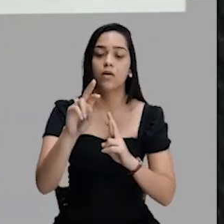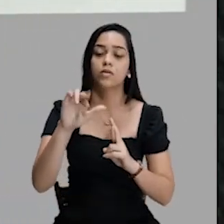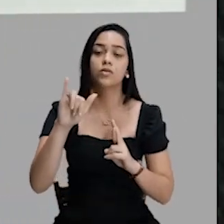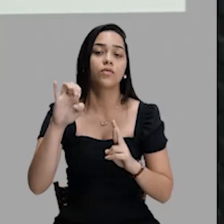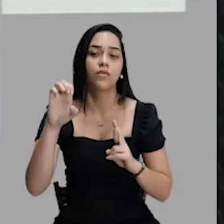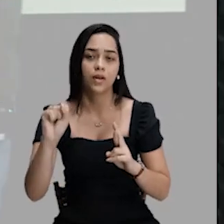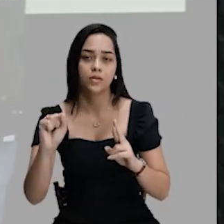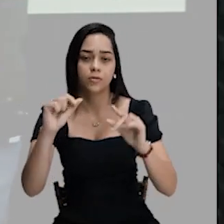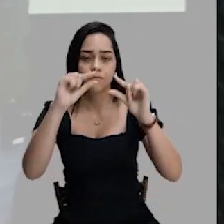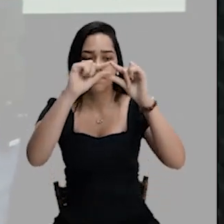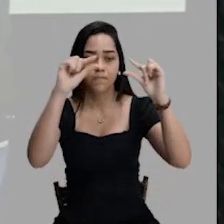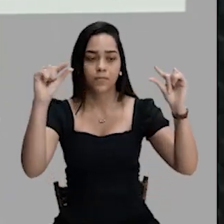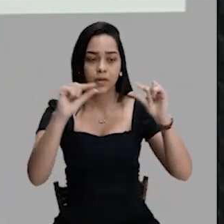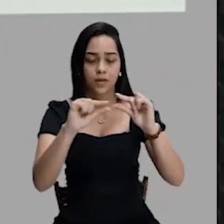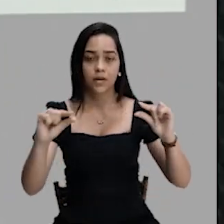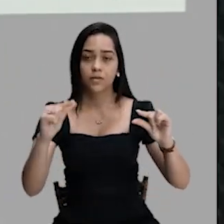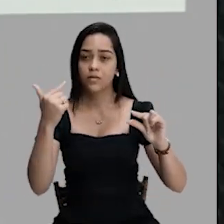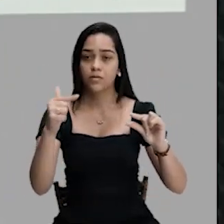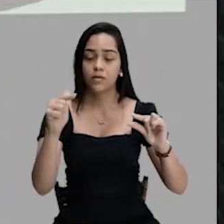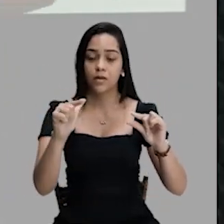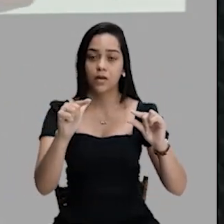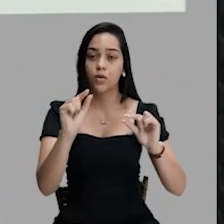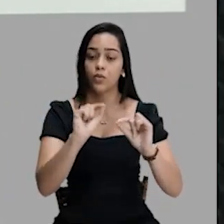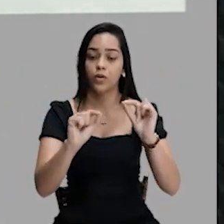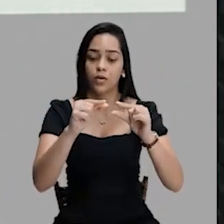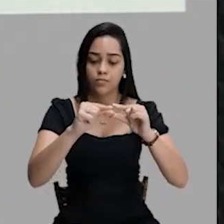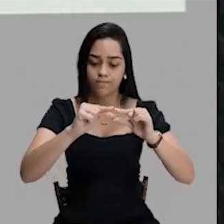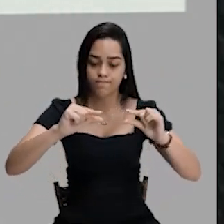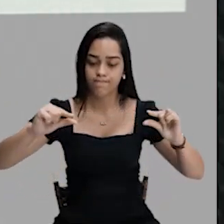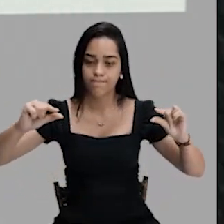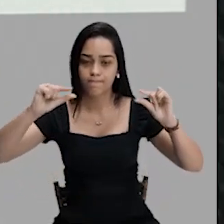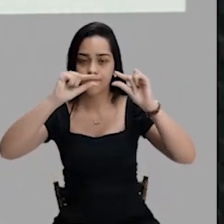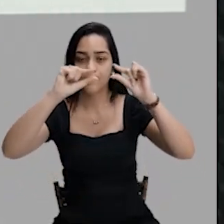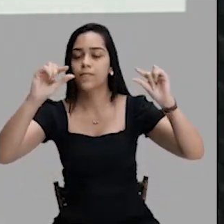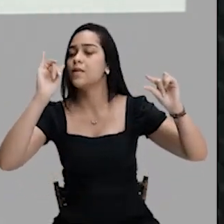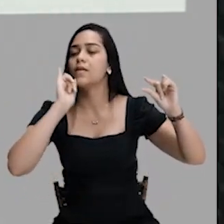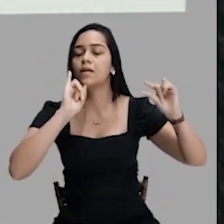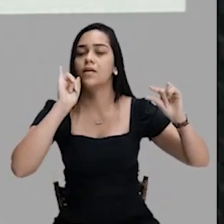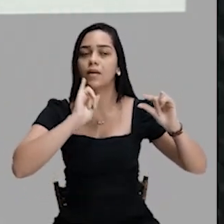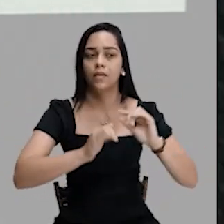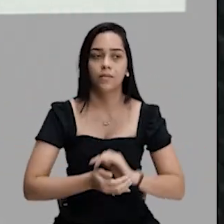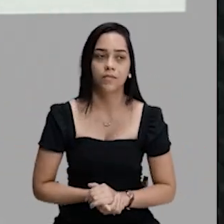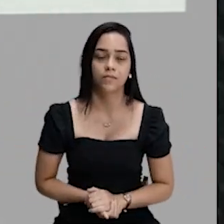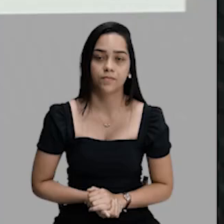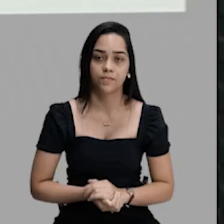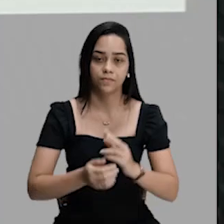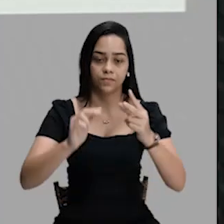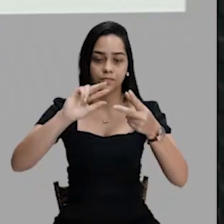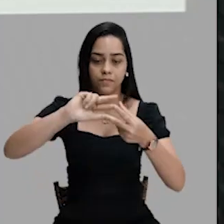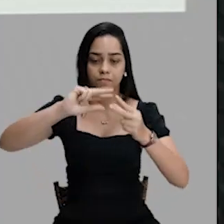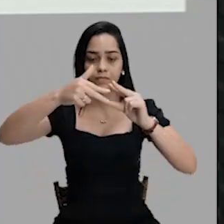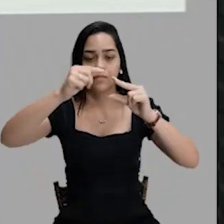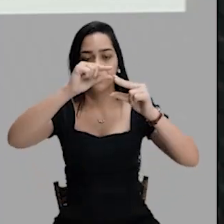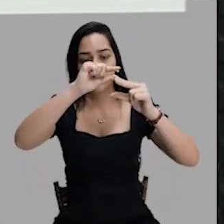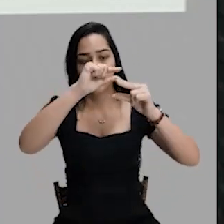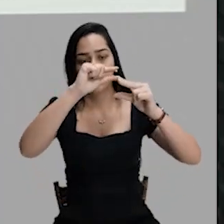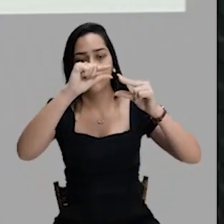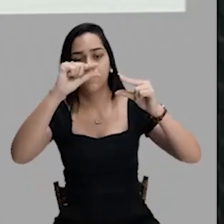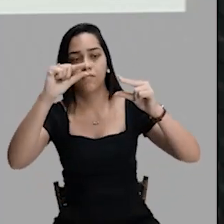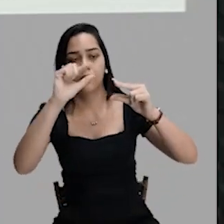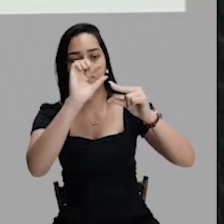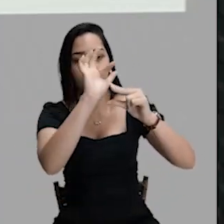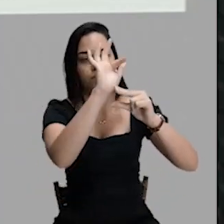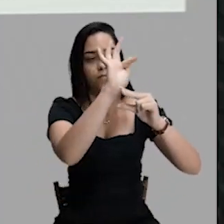Na verdade, aqui não é nem a reta, é um segmento de reta. Olha, por exemplo, esse segmento aqui que vai do